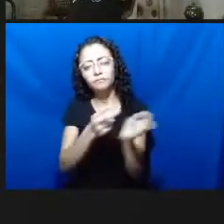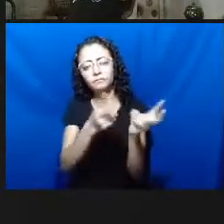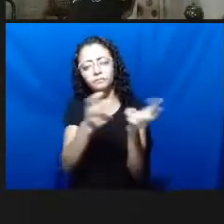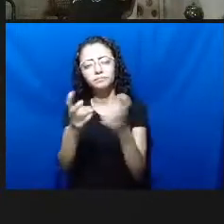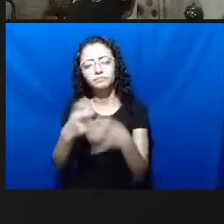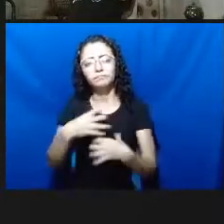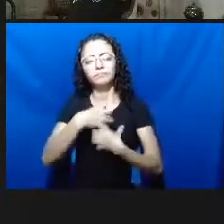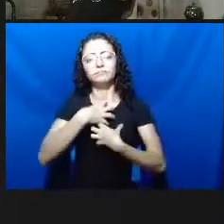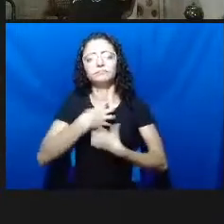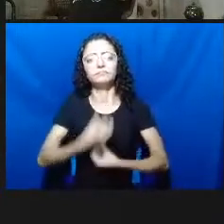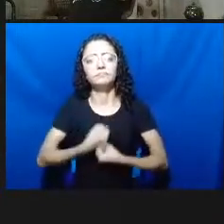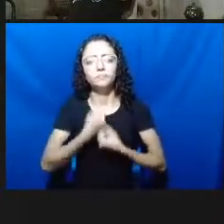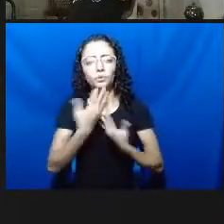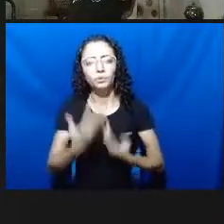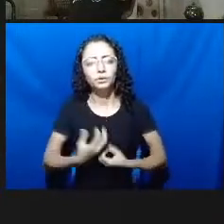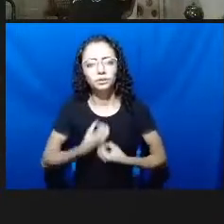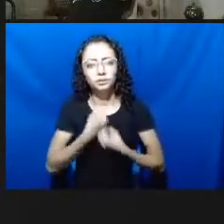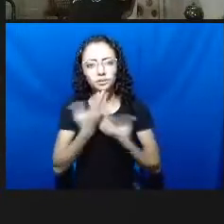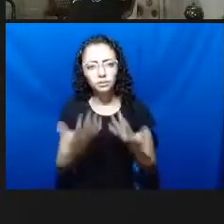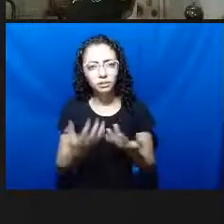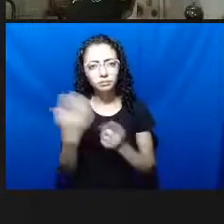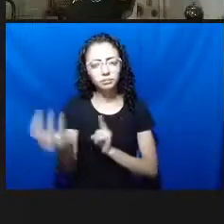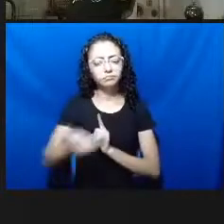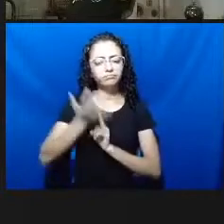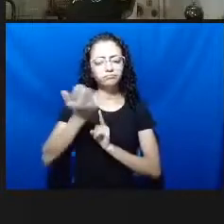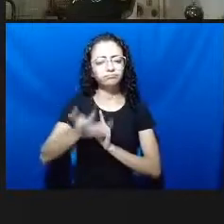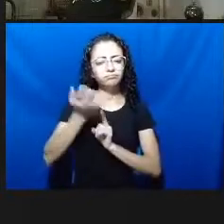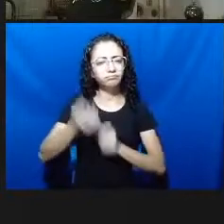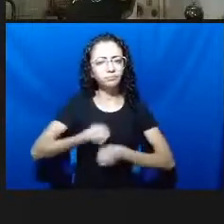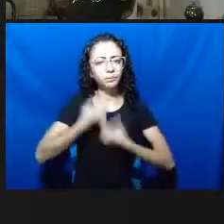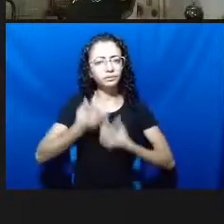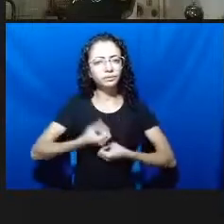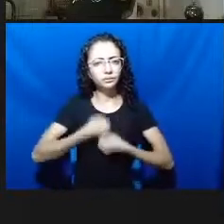espaço, ao mesmo tempo provocar um ato poético para esse espaço como